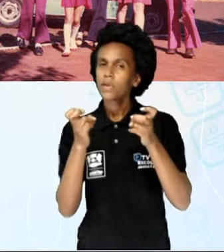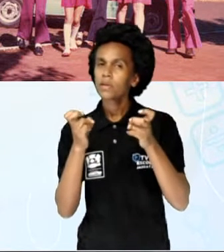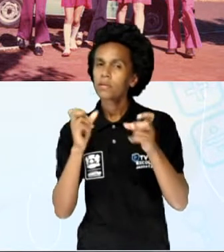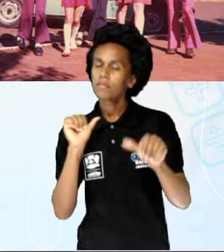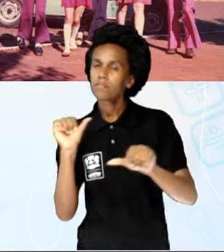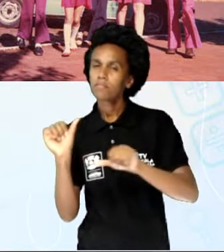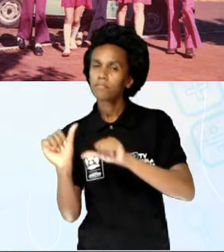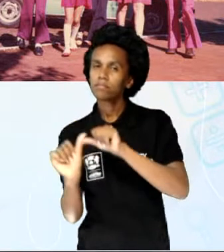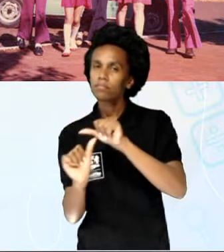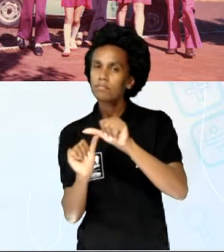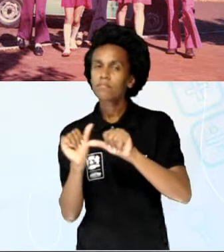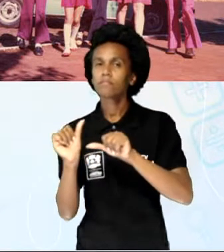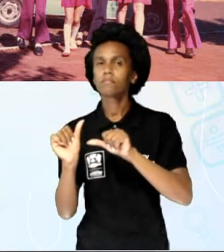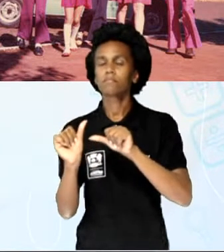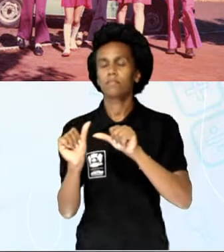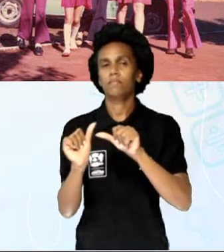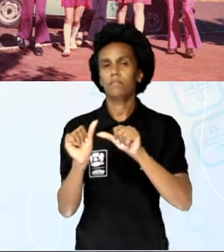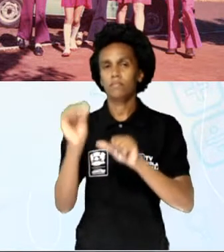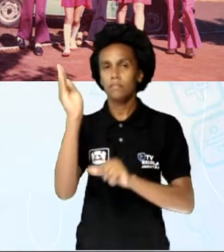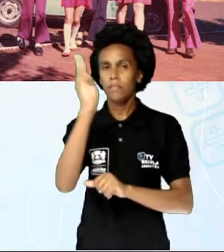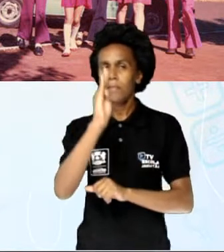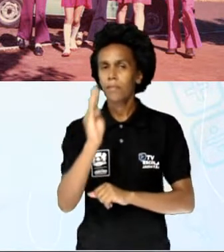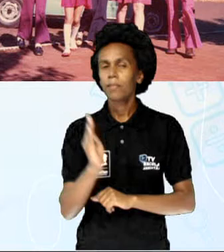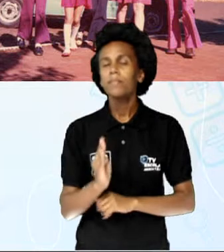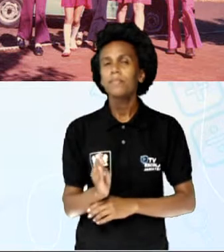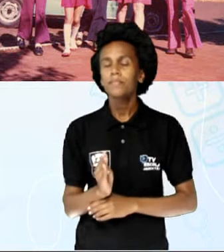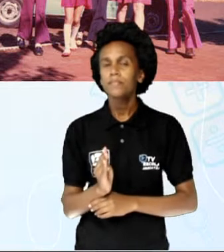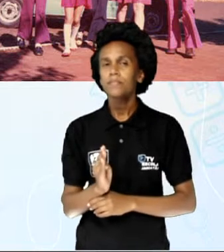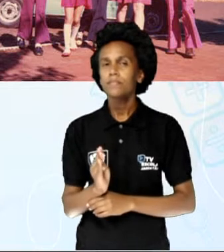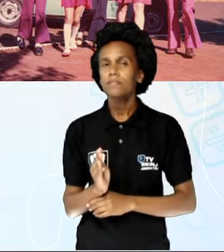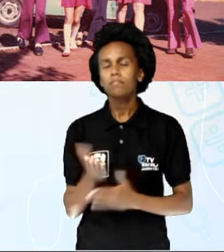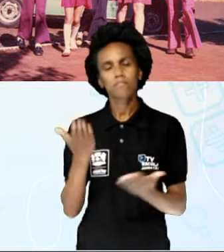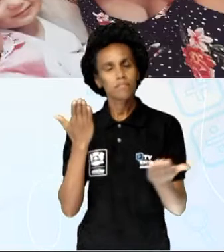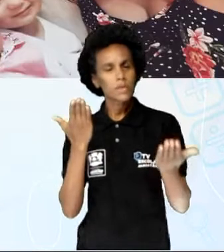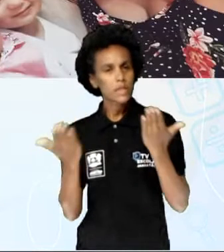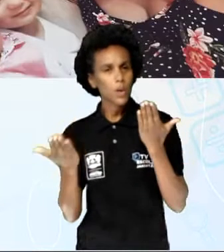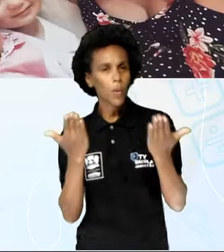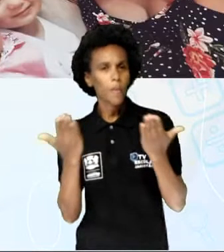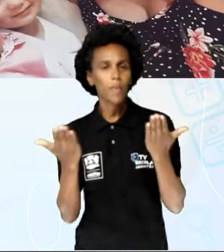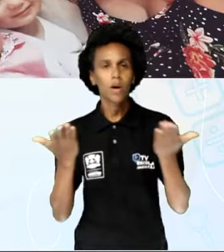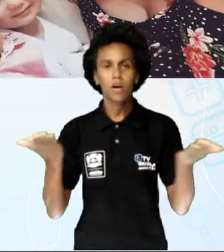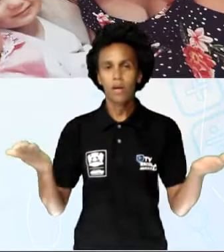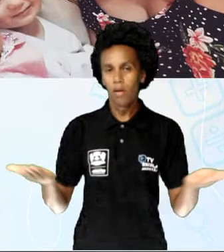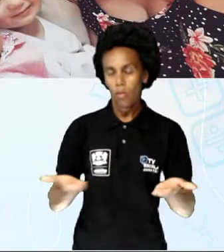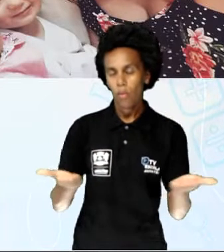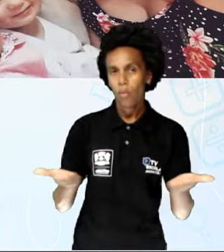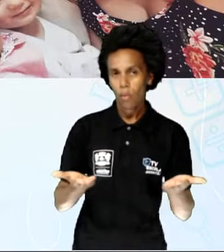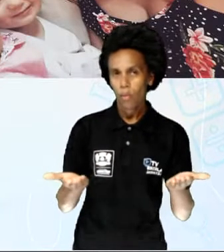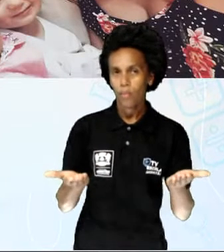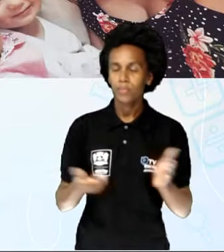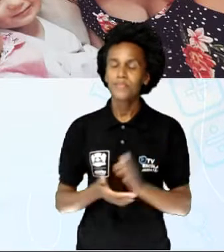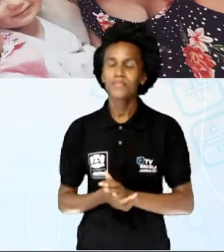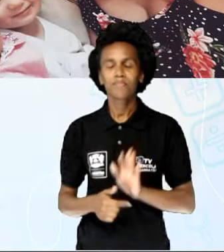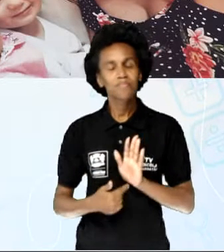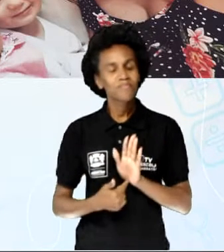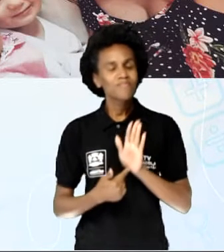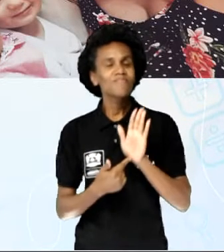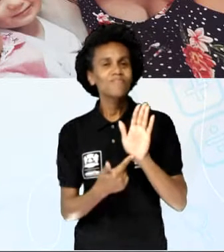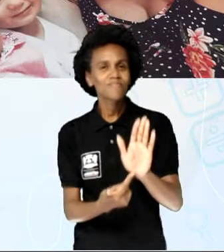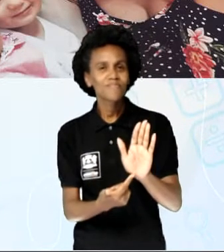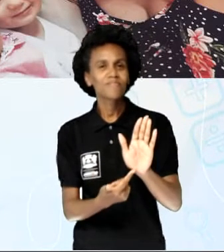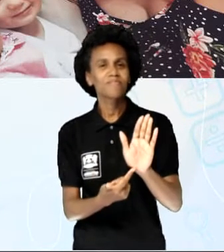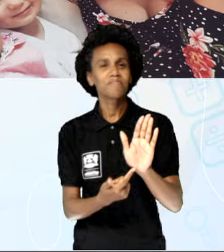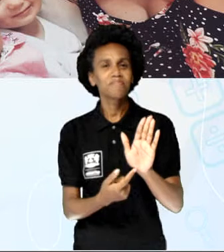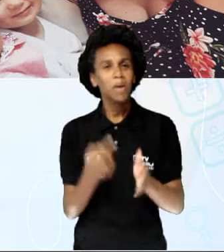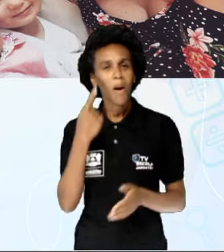população brasileira. Óbvio que se a gente comparar com os dias atuais, eu vou mostrar agora os dias atuais, olha que imagem